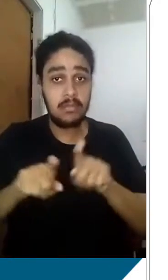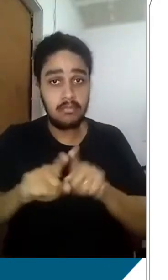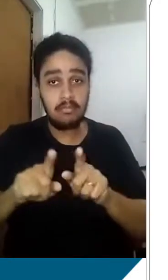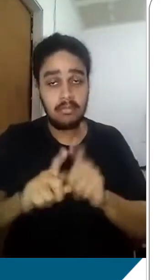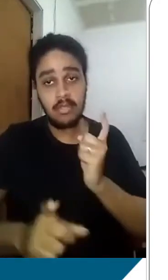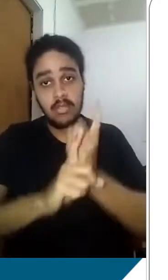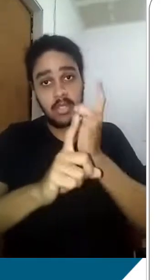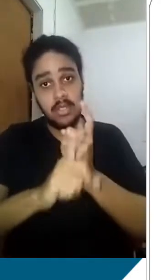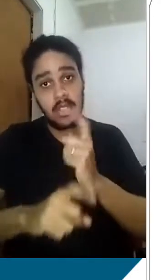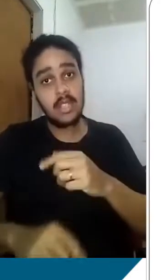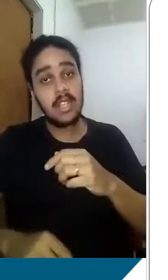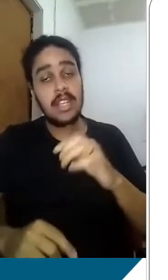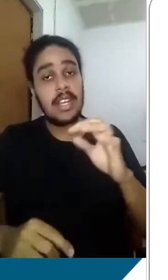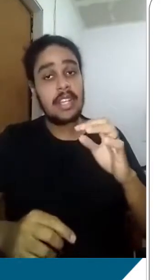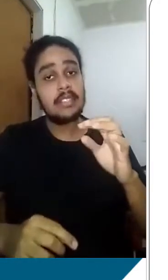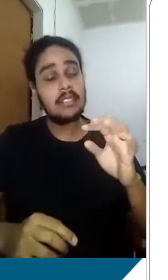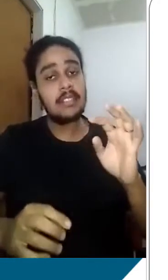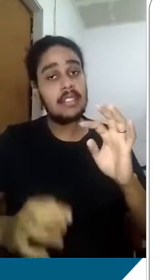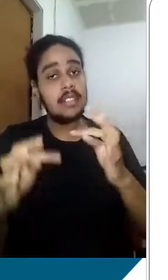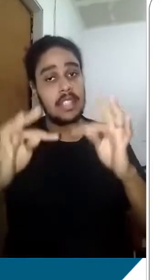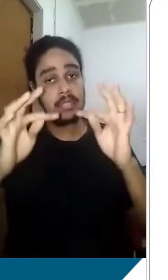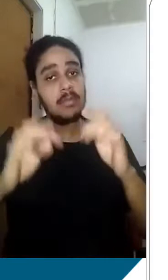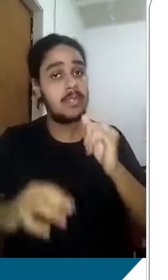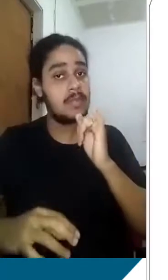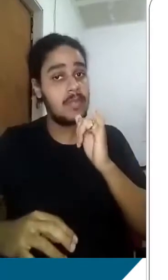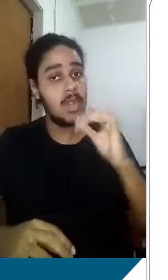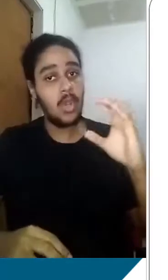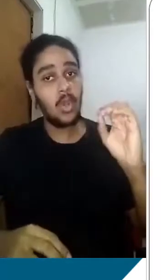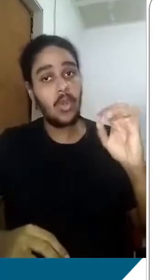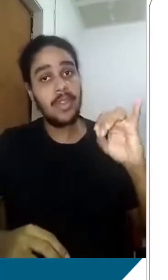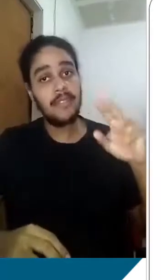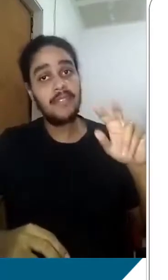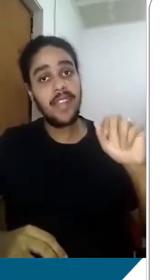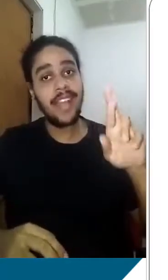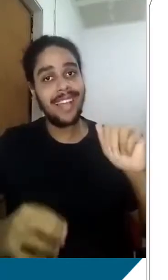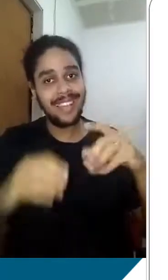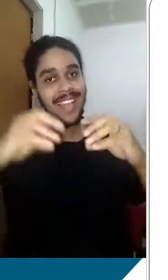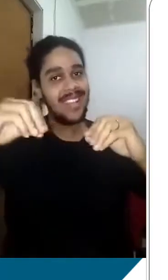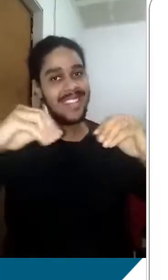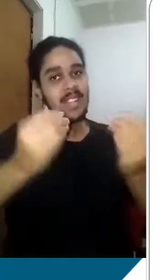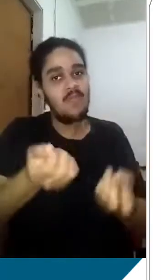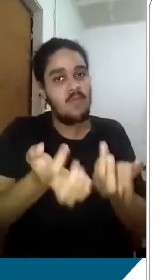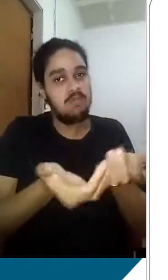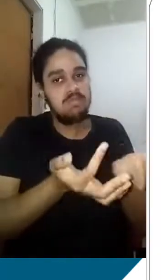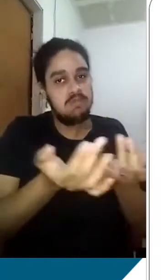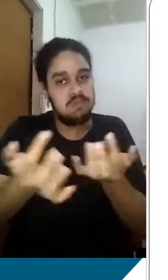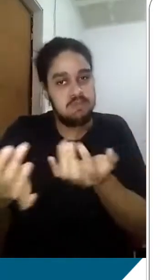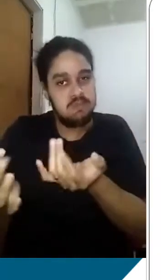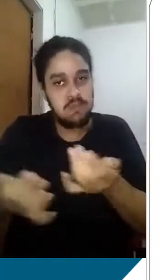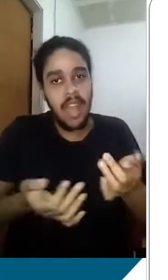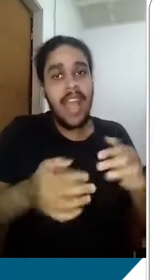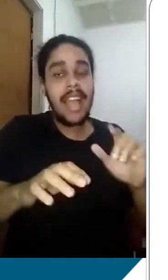de técnicas como a coivara, que é a queima da cobertura vegetal para limpeza